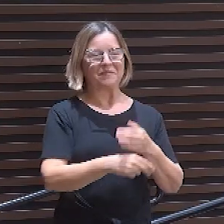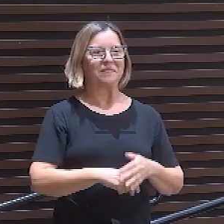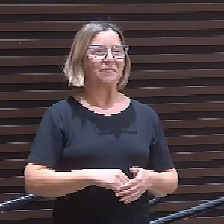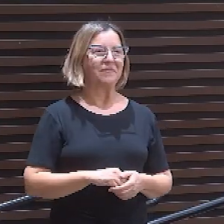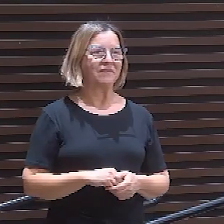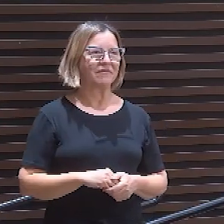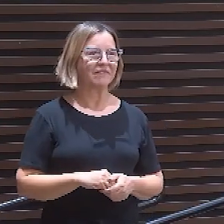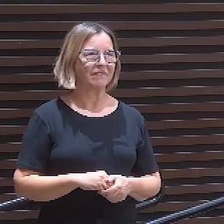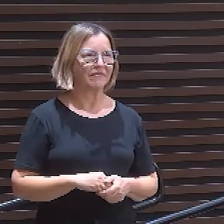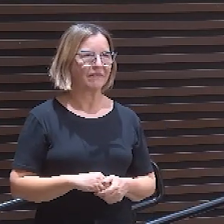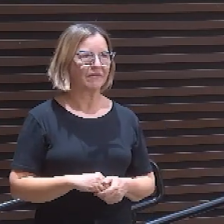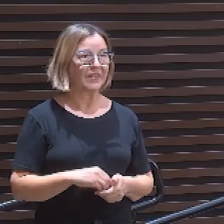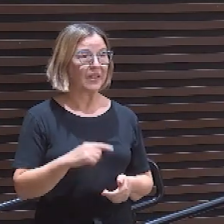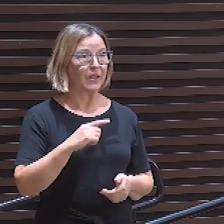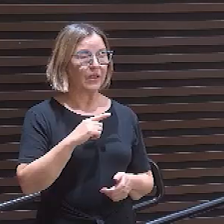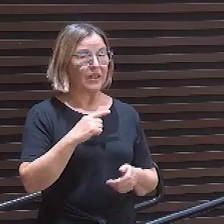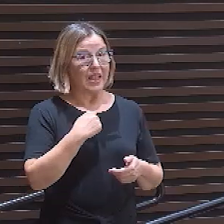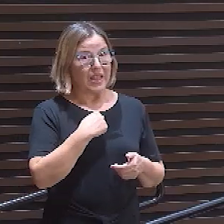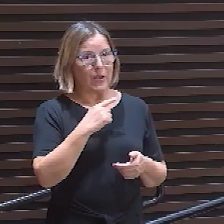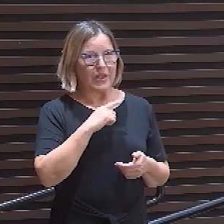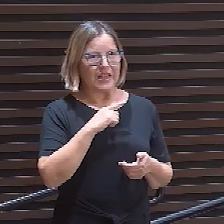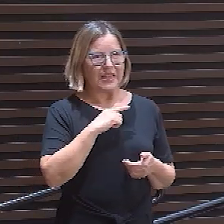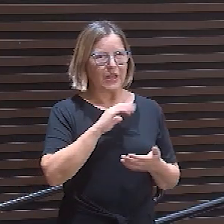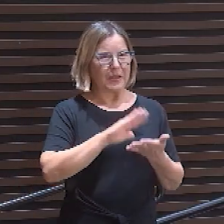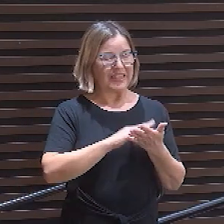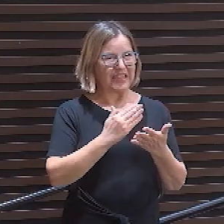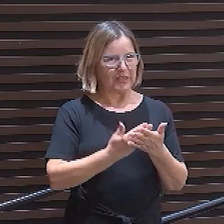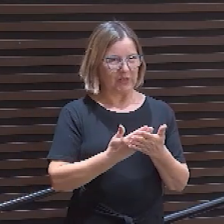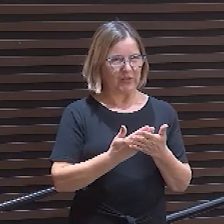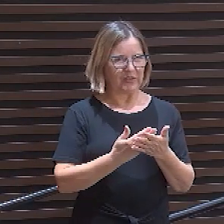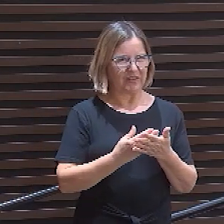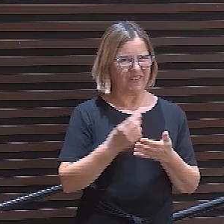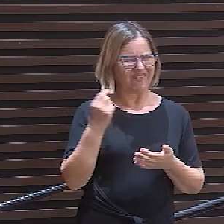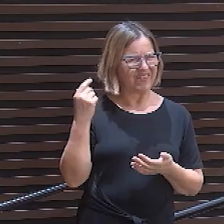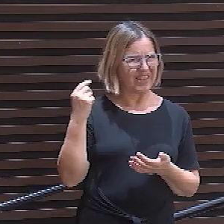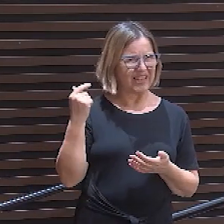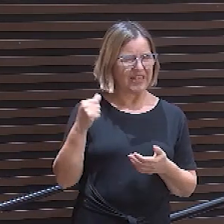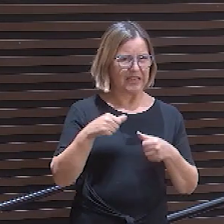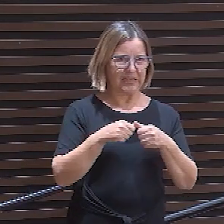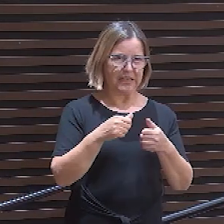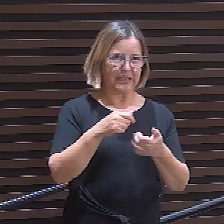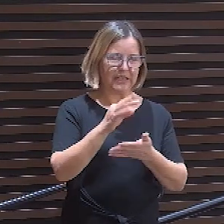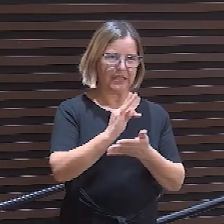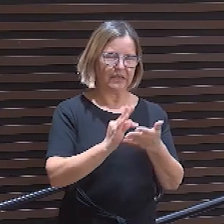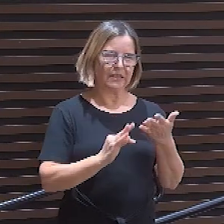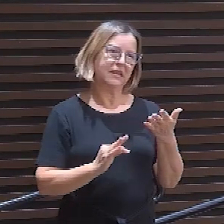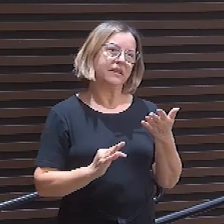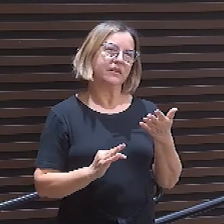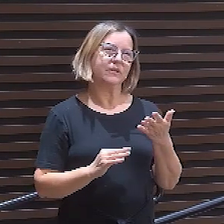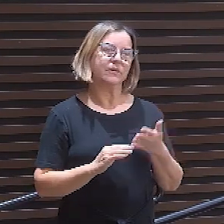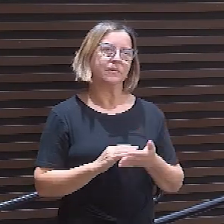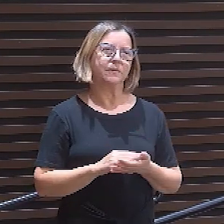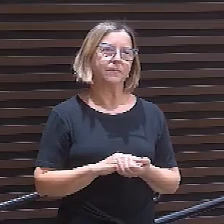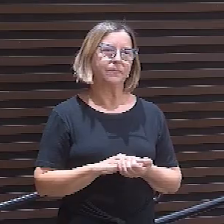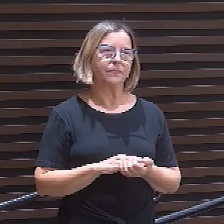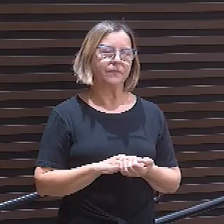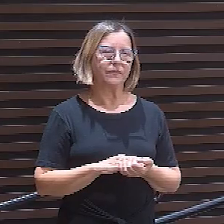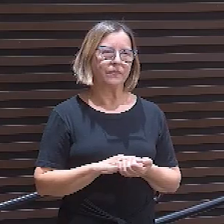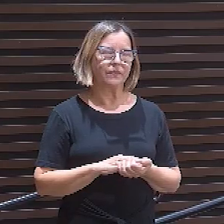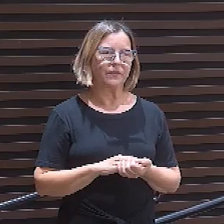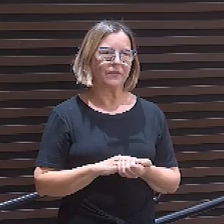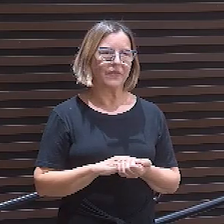Eu tenho uma tradução antiga, me parece que é da Síria, do sírico, que diz